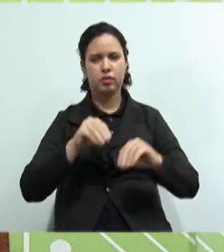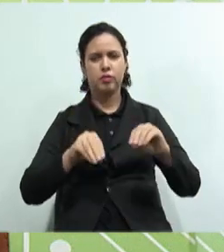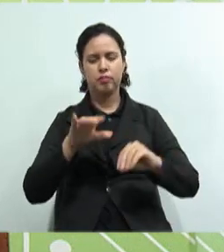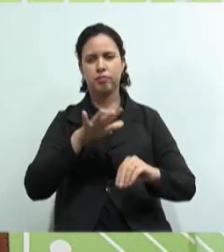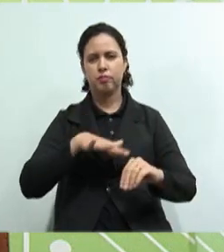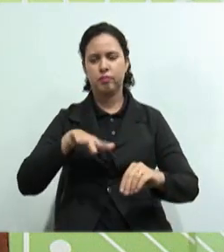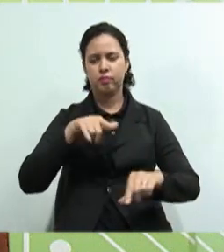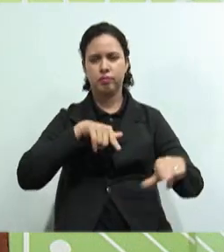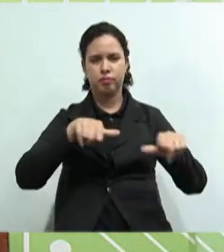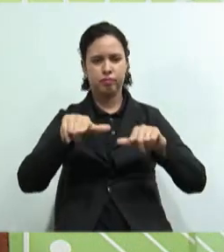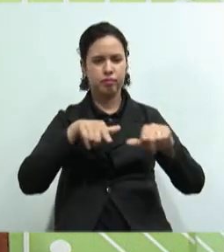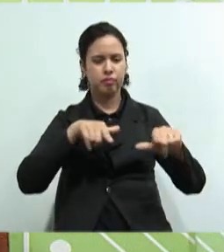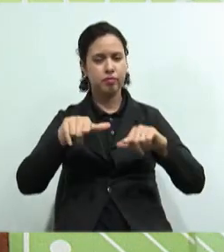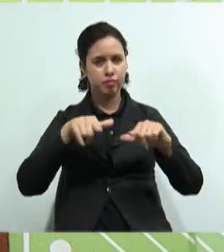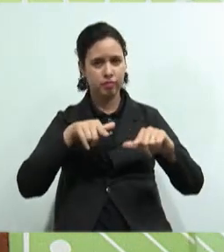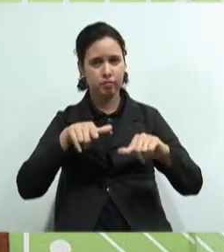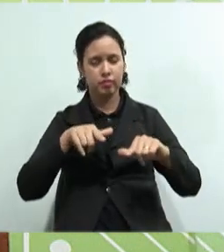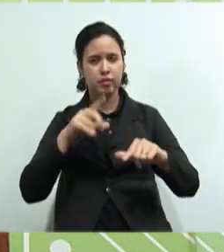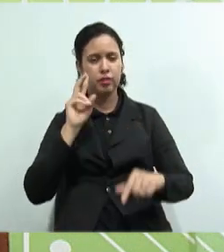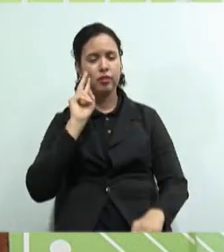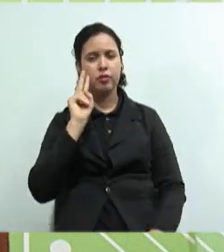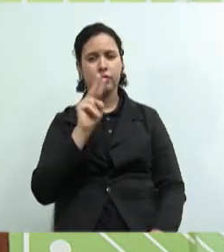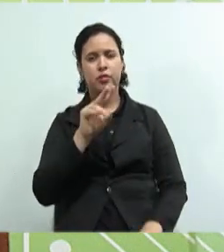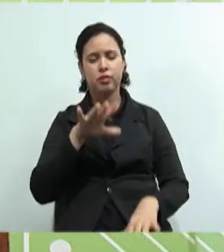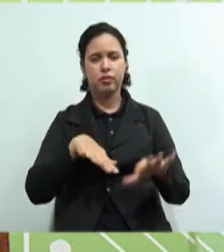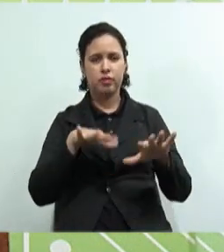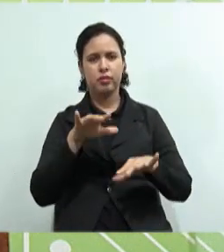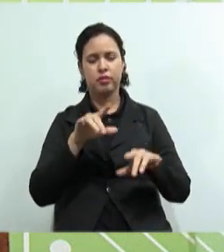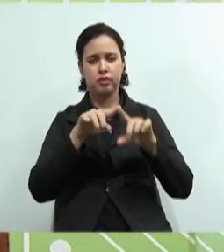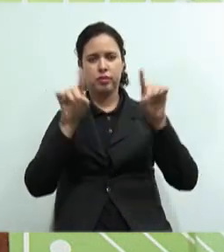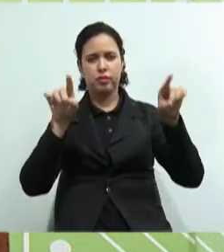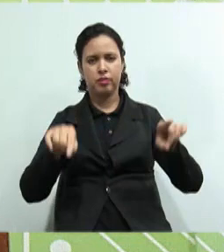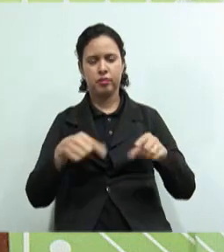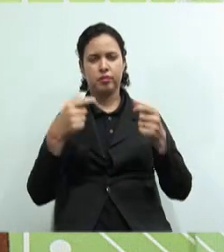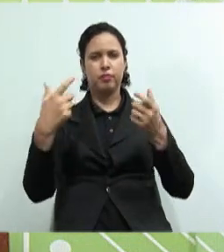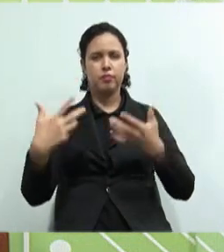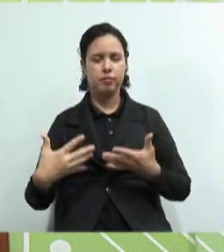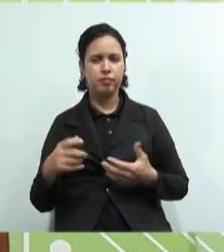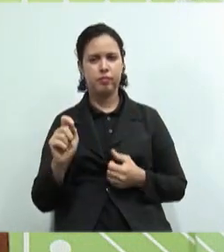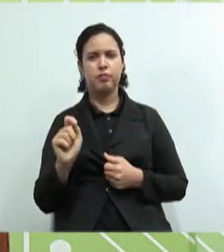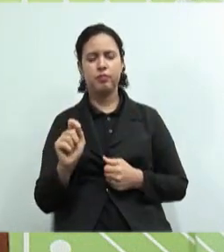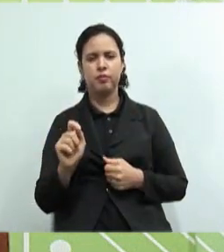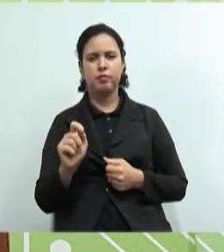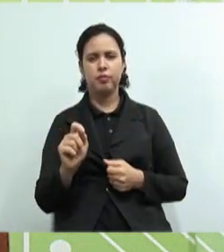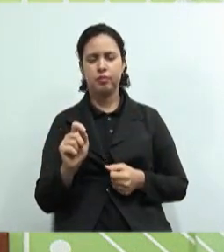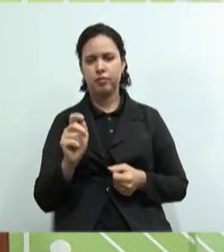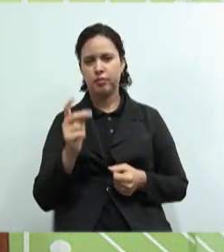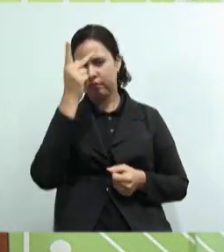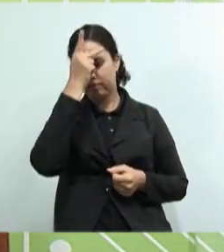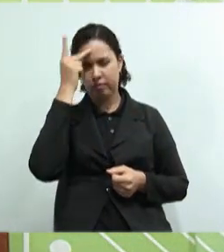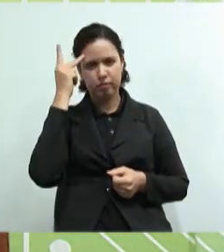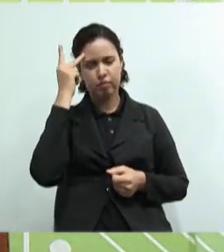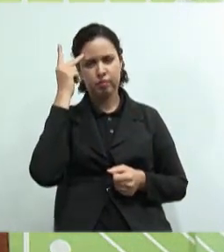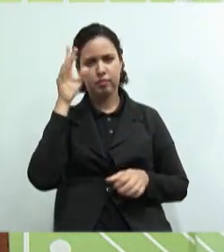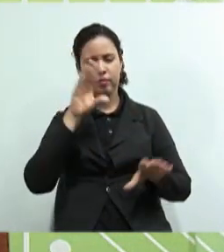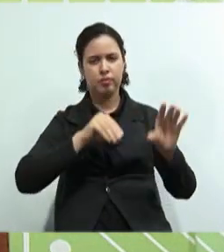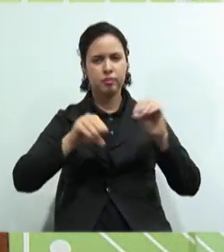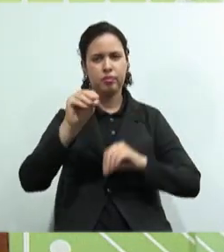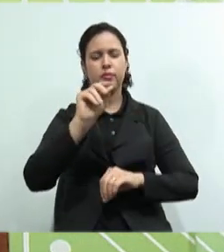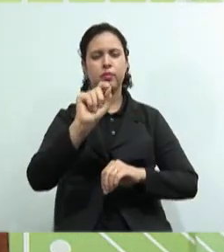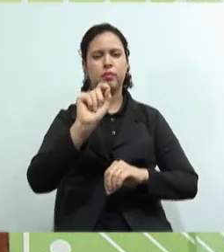né? Vocês podem ver até nas grandes mídias, às vezes comentam, uma pessoa deu em cima de outra pessoa de uma maneira